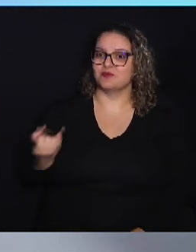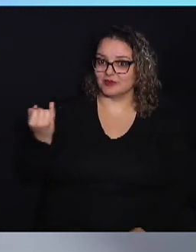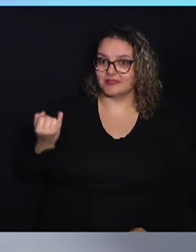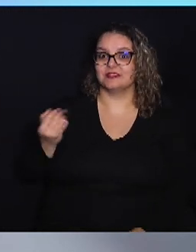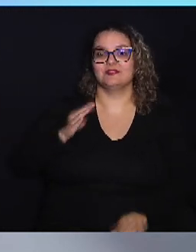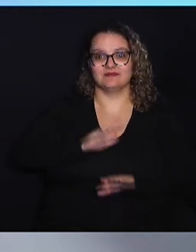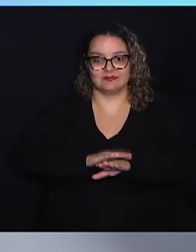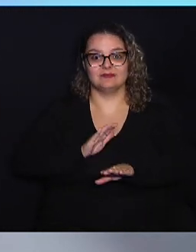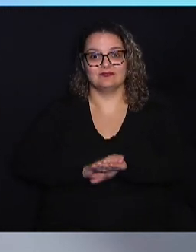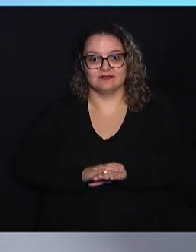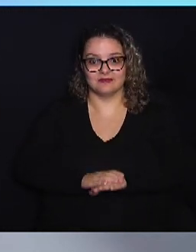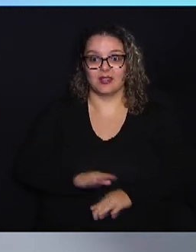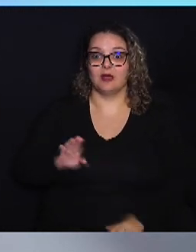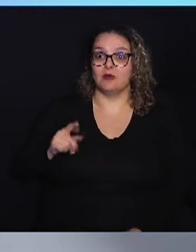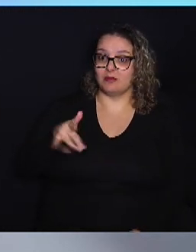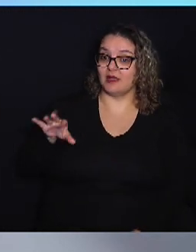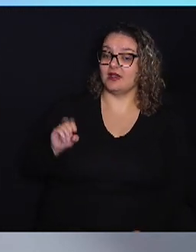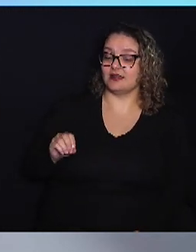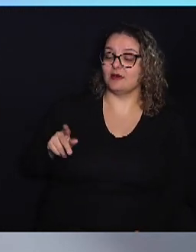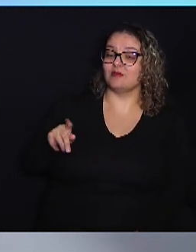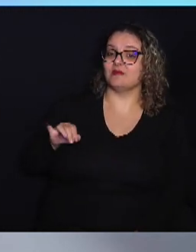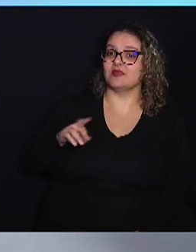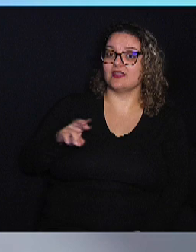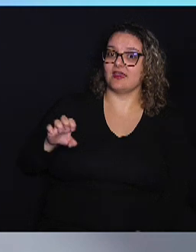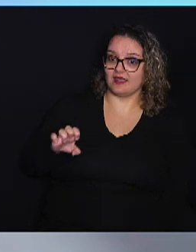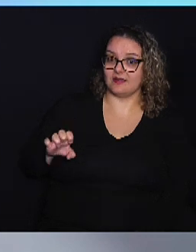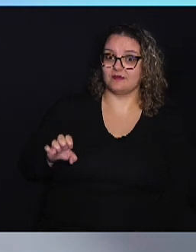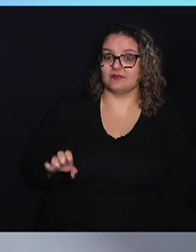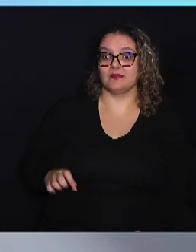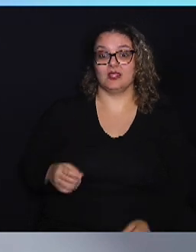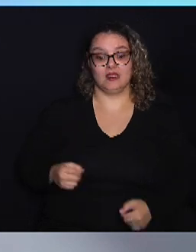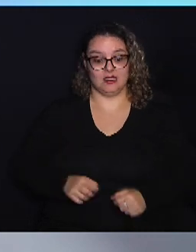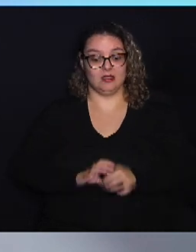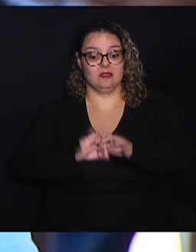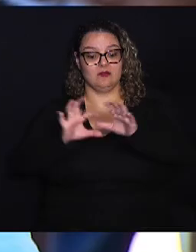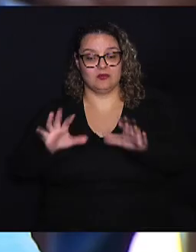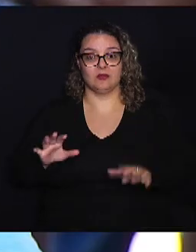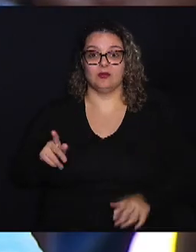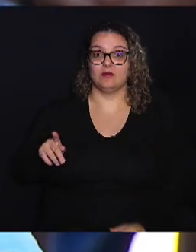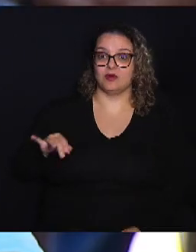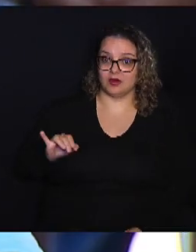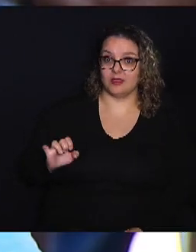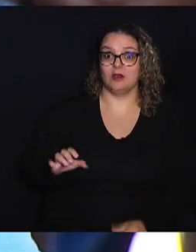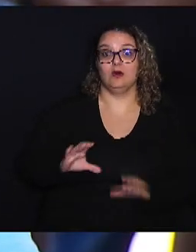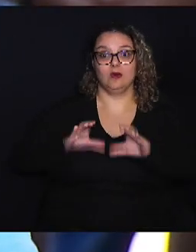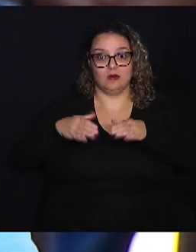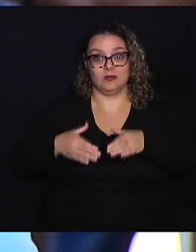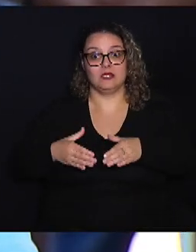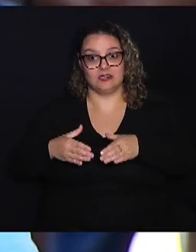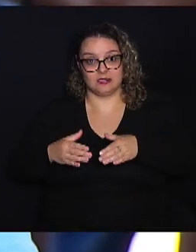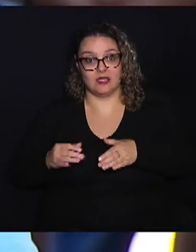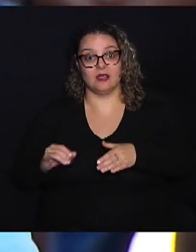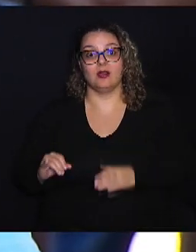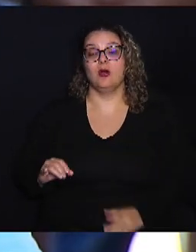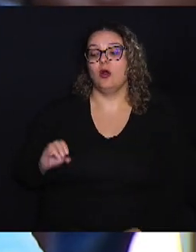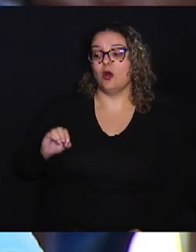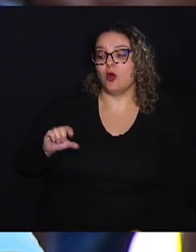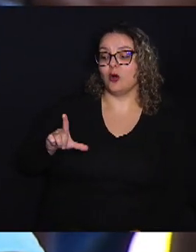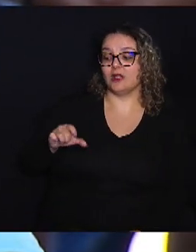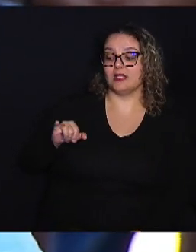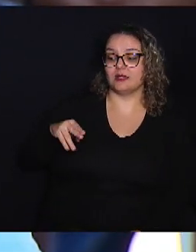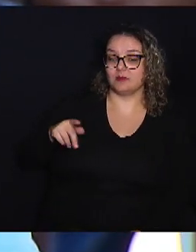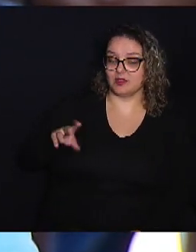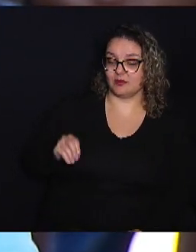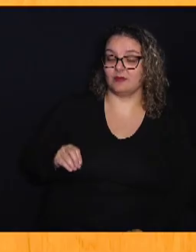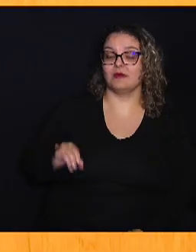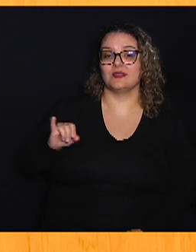a medalha Barão Pierre de Coubertin, concedida pelo COI, o Comitê Olímpico Internacional,